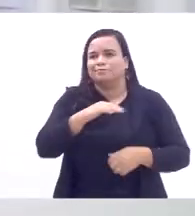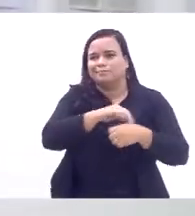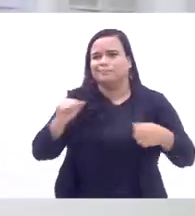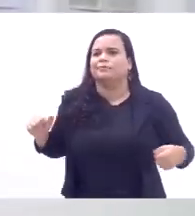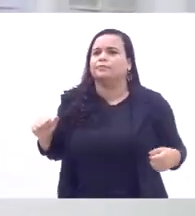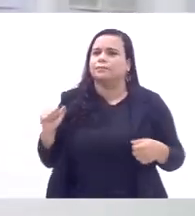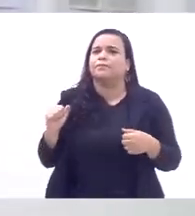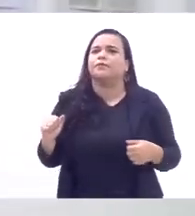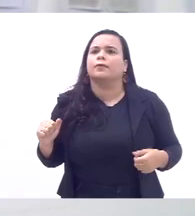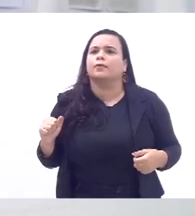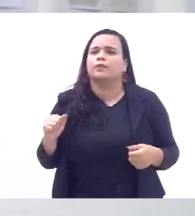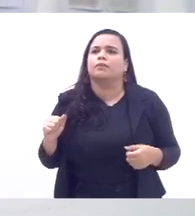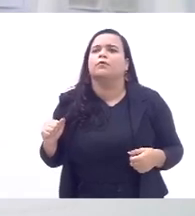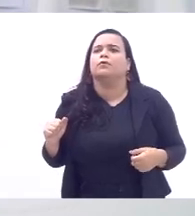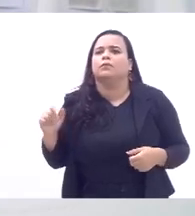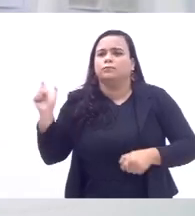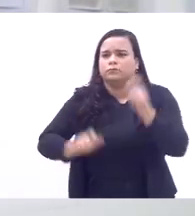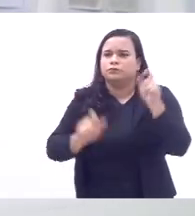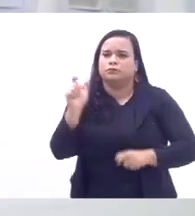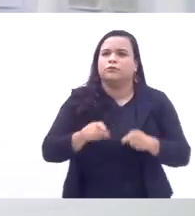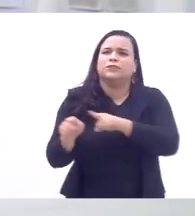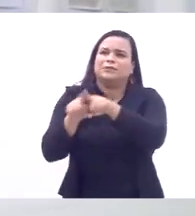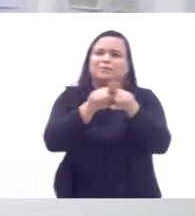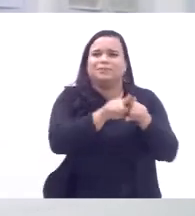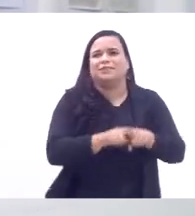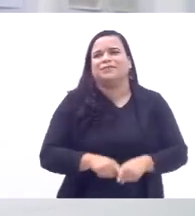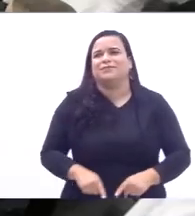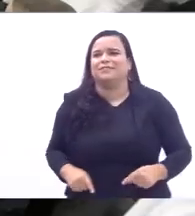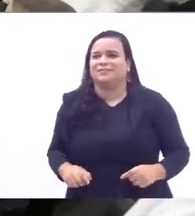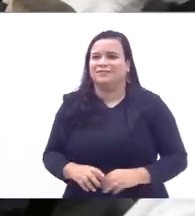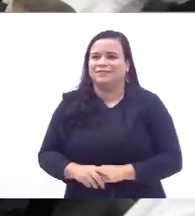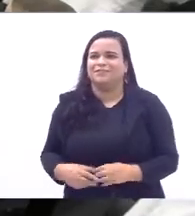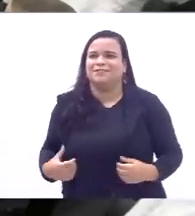agora os nossos outros irmãos.